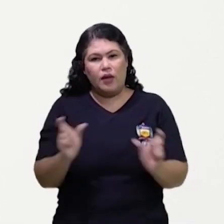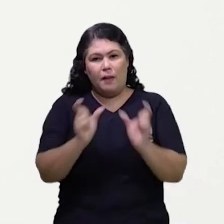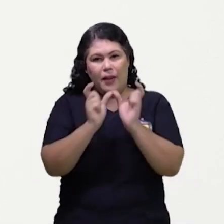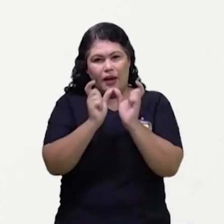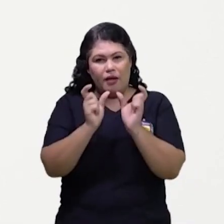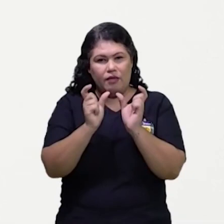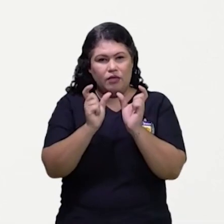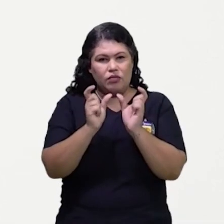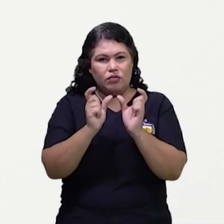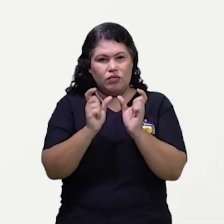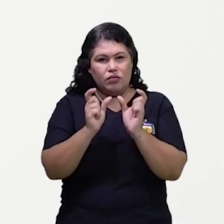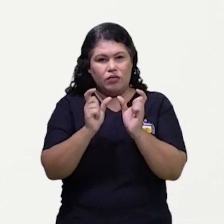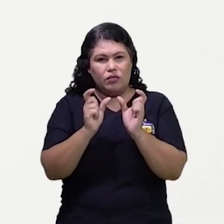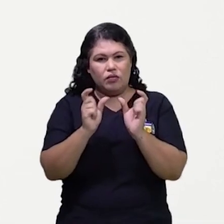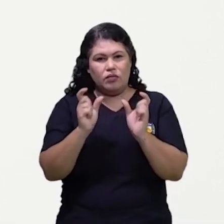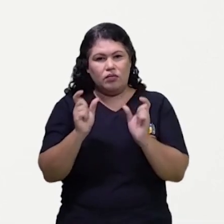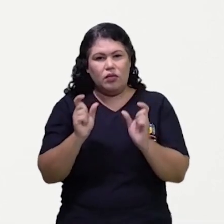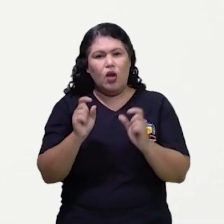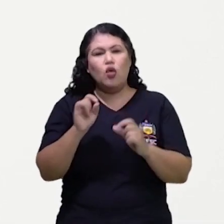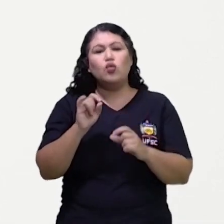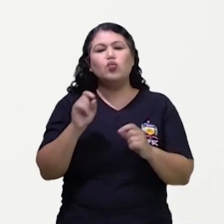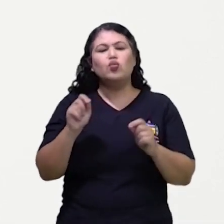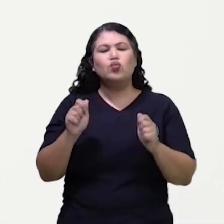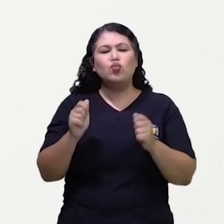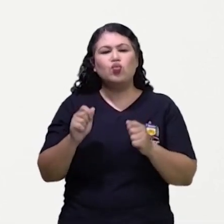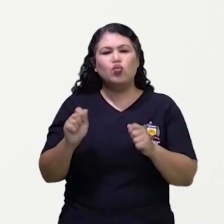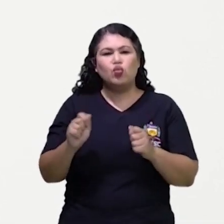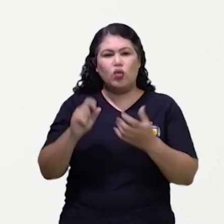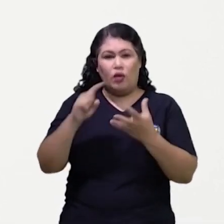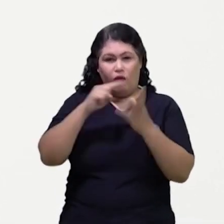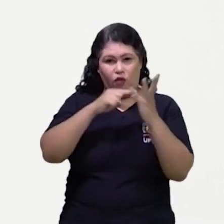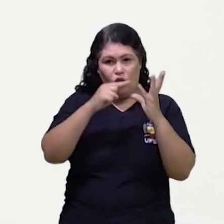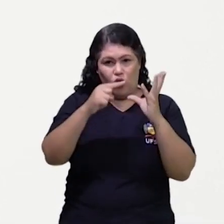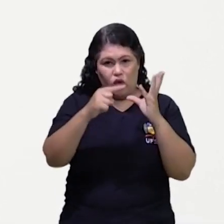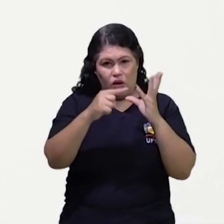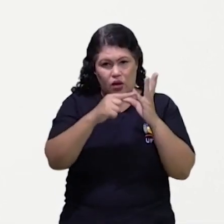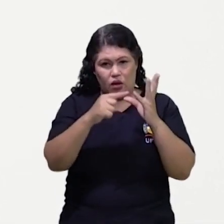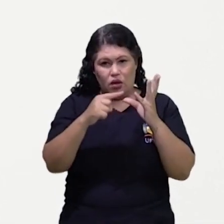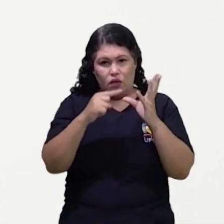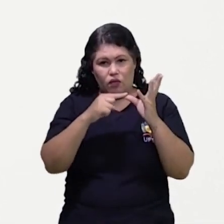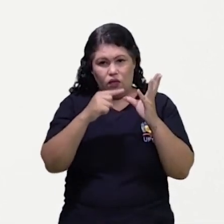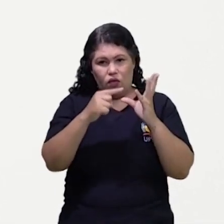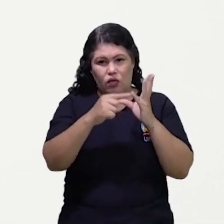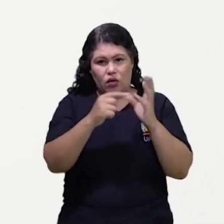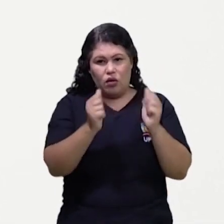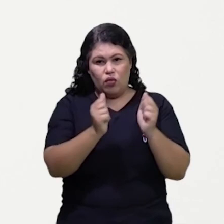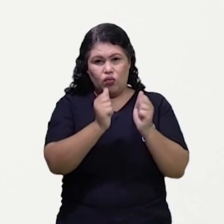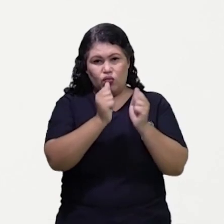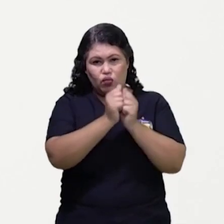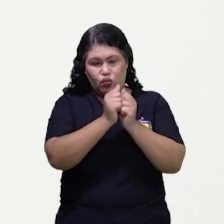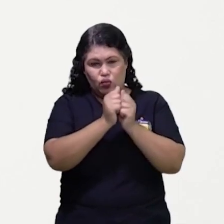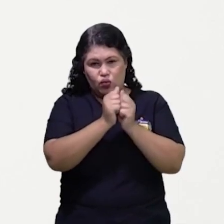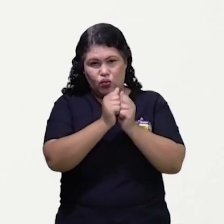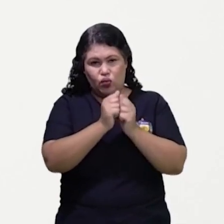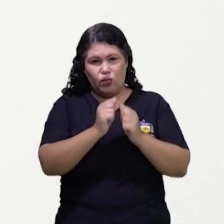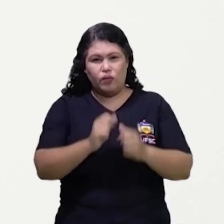Outro, ok? Quando terminar em ditongo, ou seja, uma